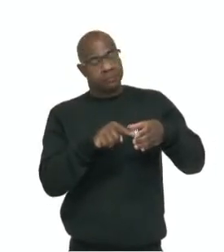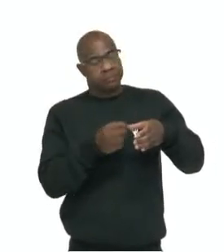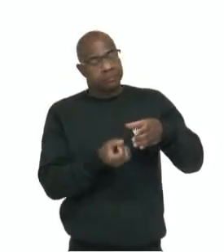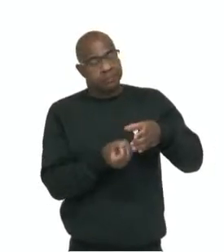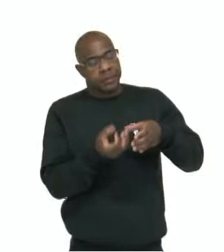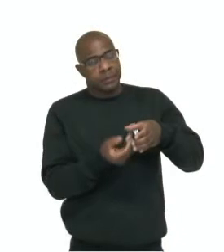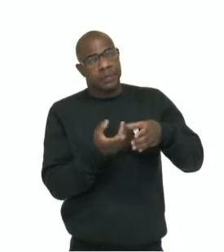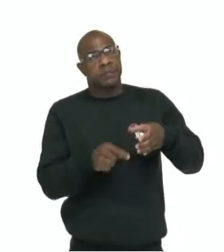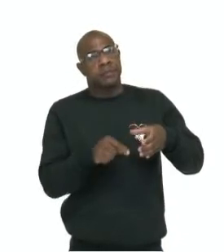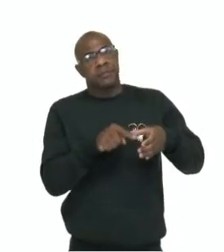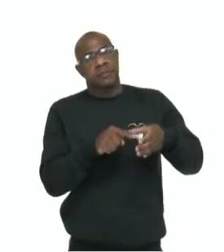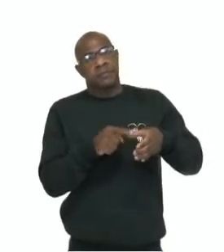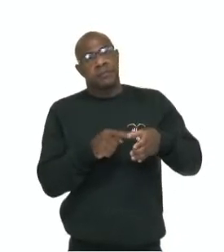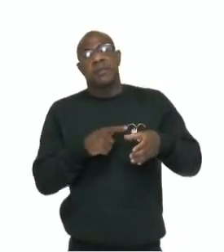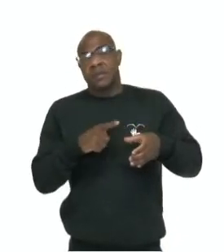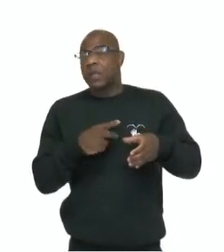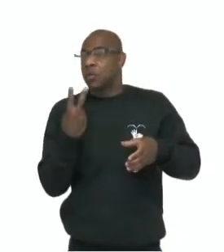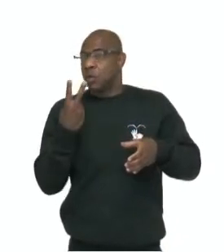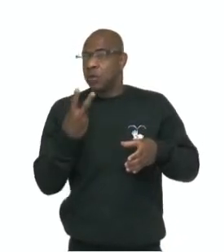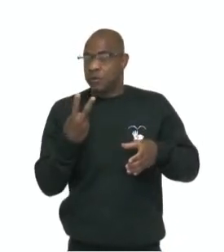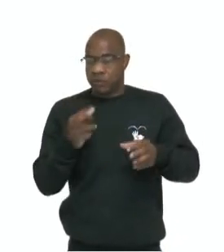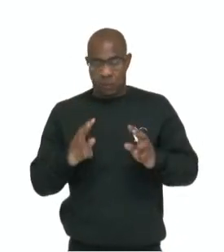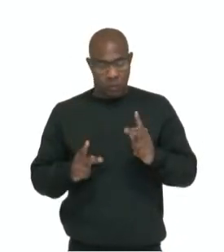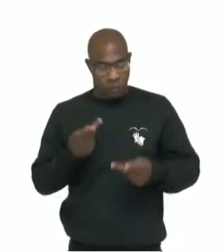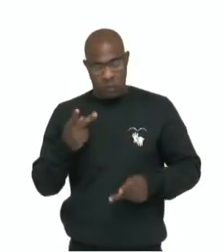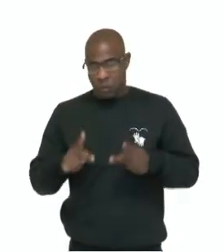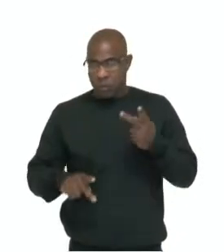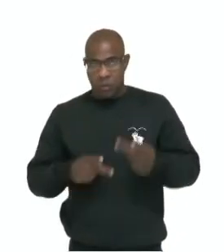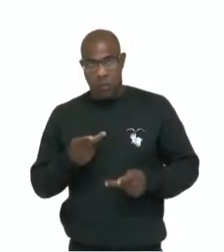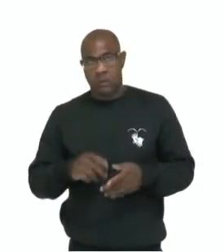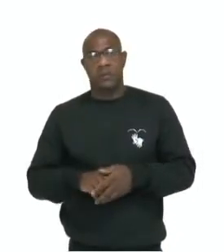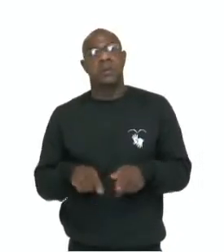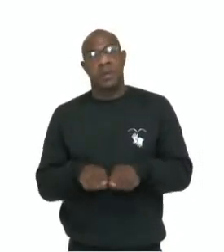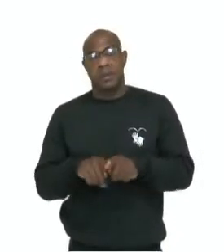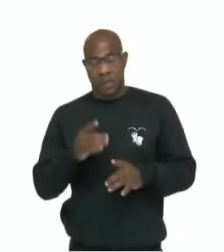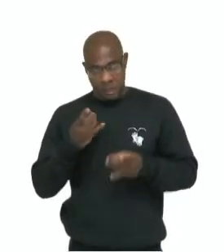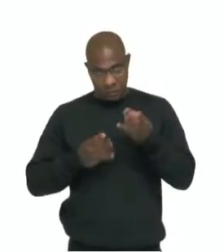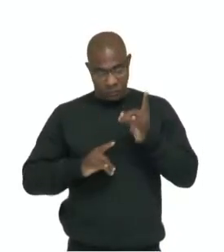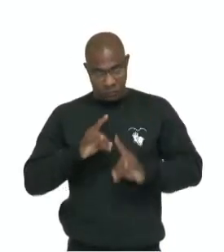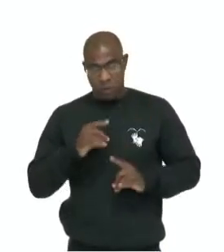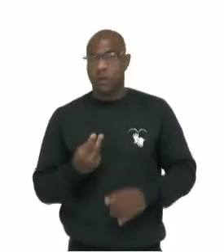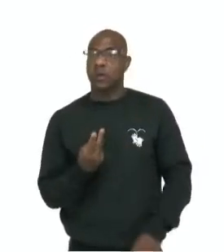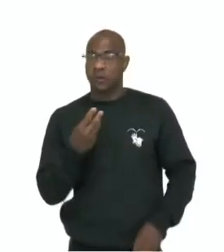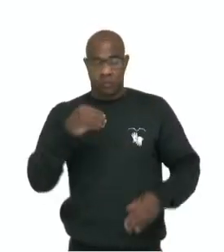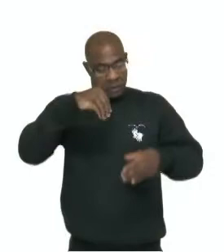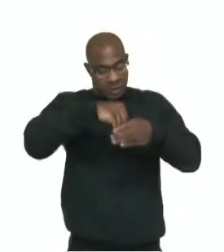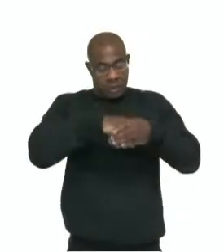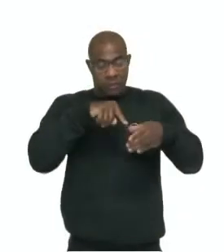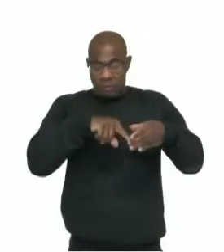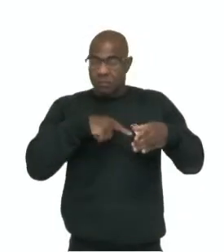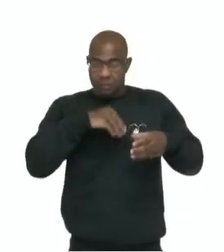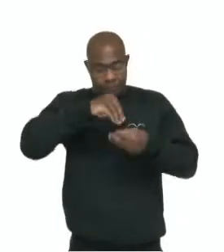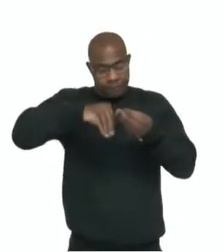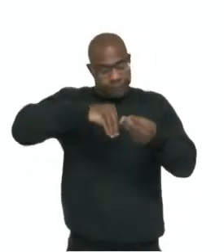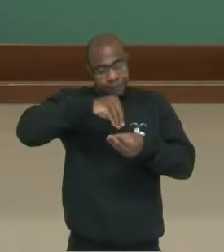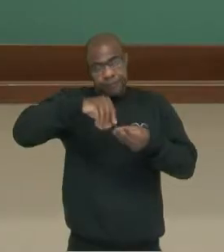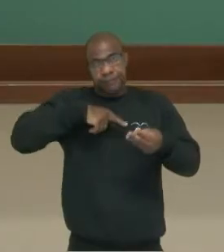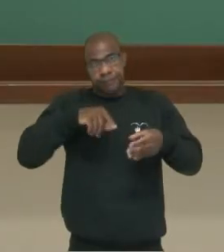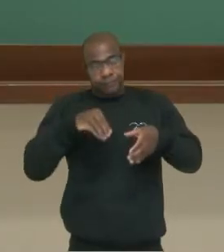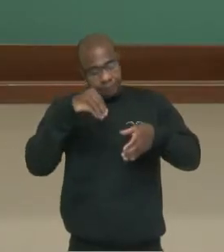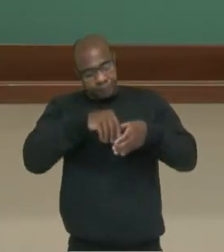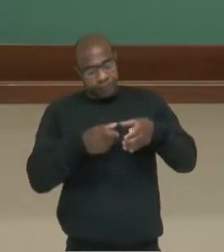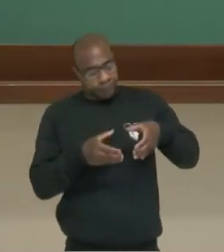ovário passa a produzir dois hormônios, que é o estrógeno e a progesterona. Eles vão formar esse endométrio e essa parede do